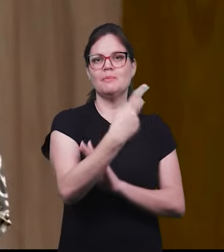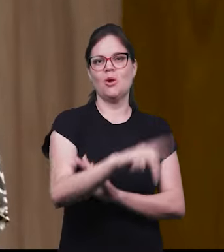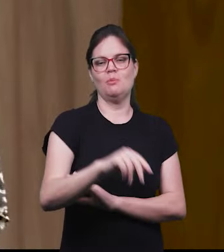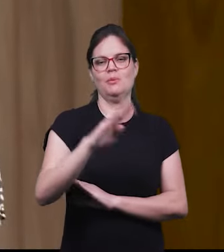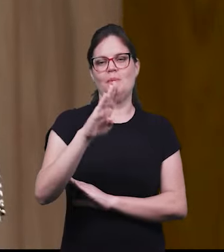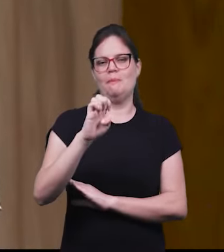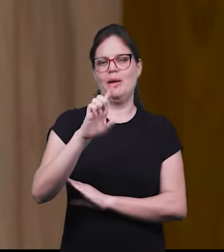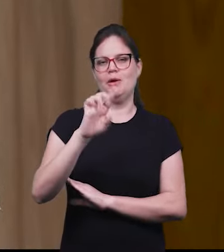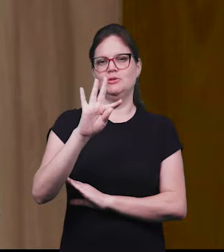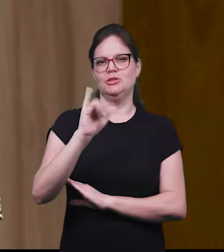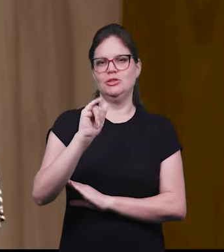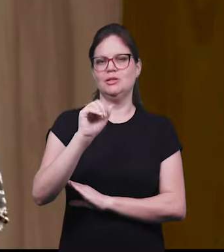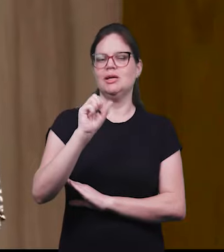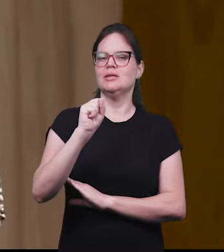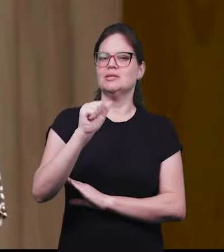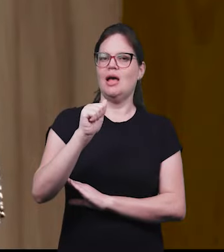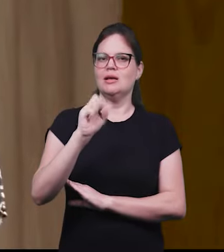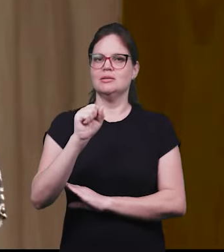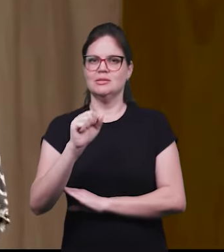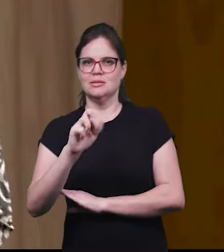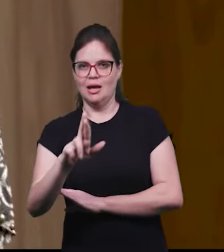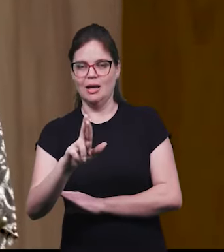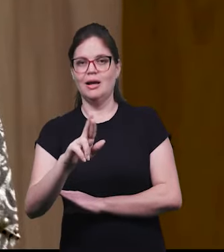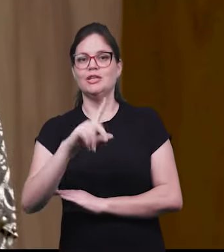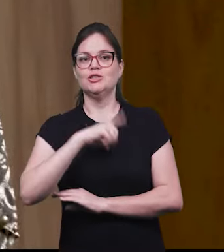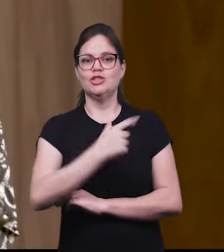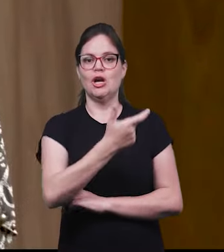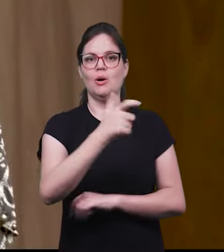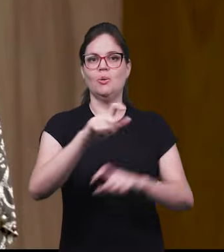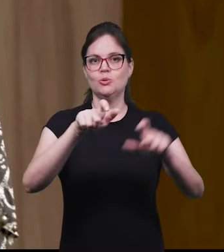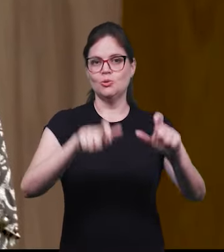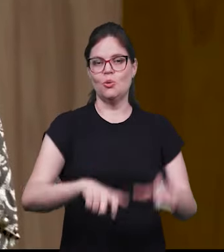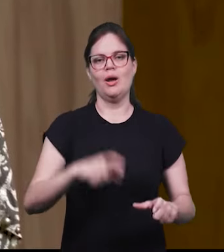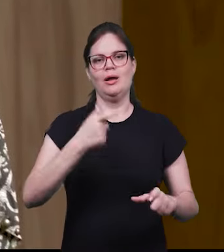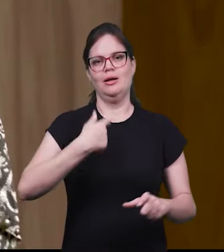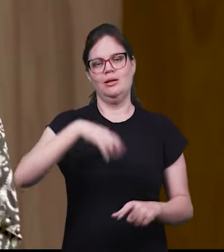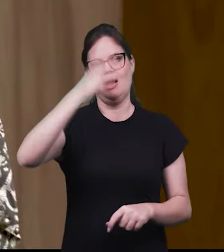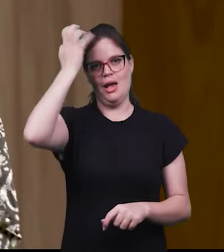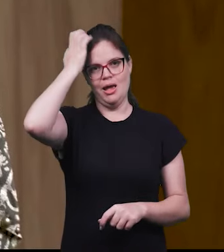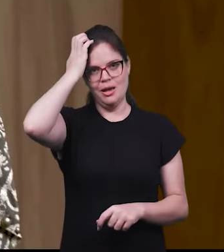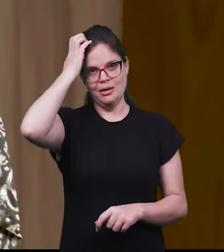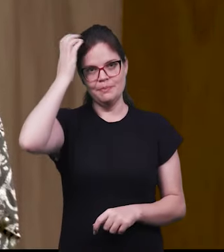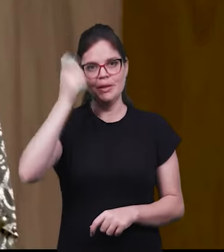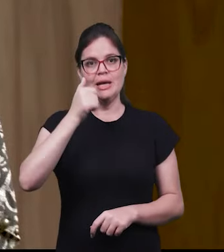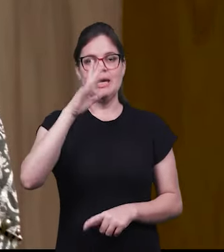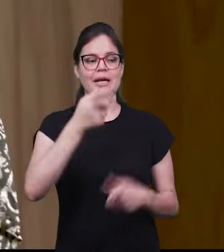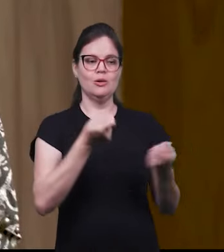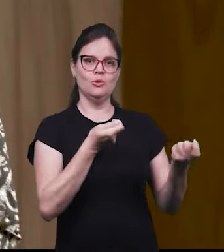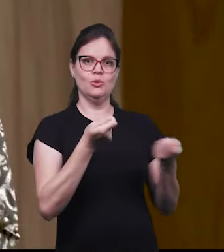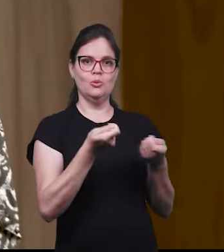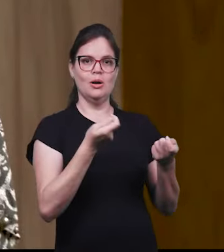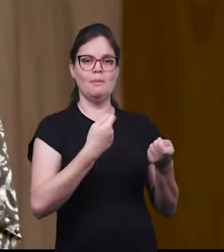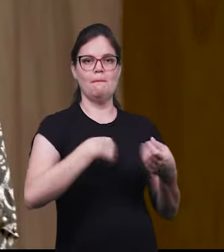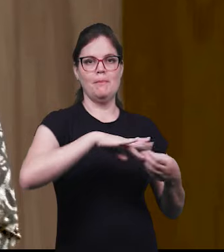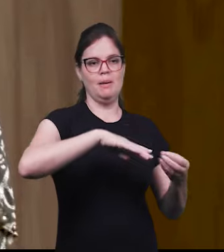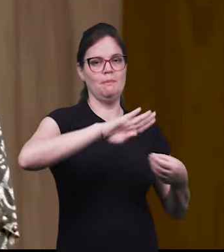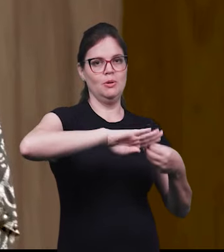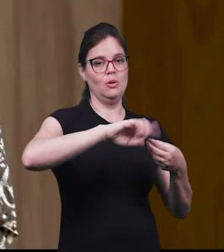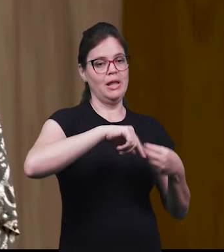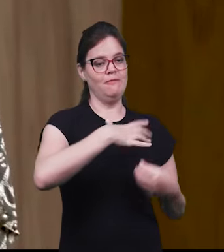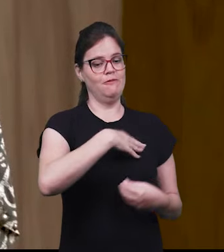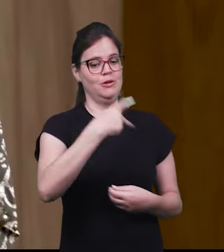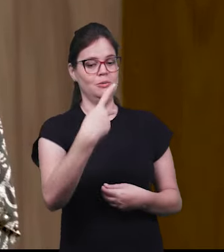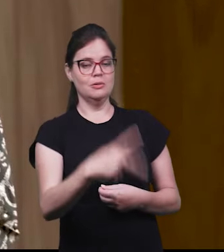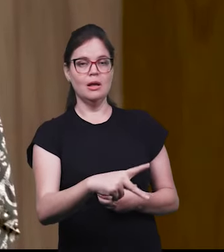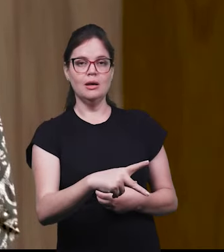reinava em outra província. E quem estava no momento da tomada por conta de Babilônia era